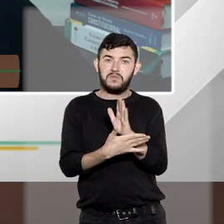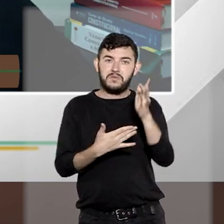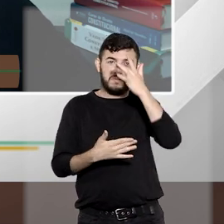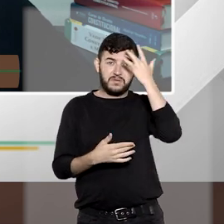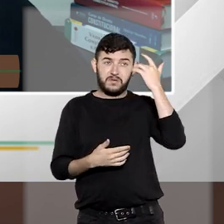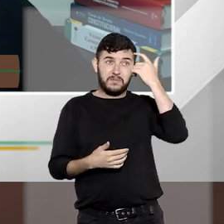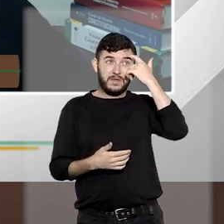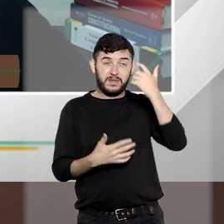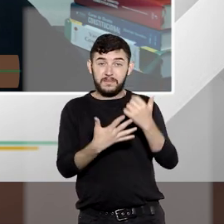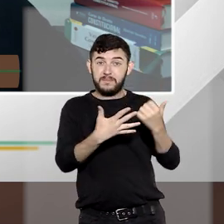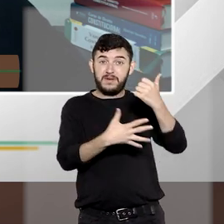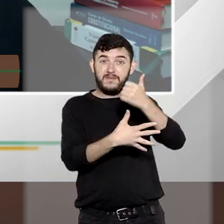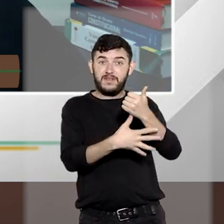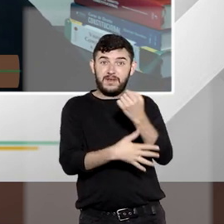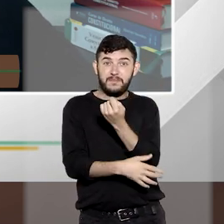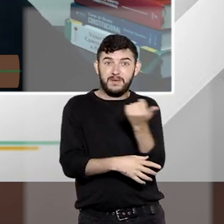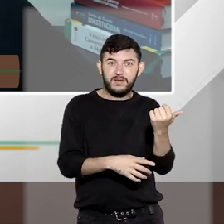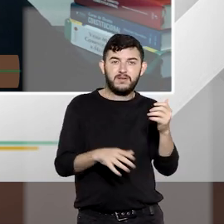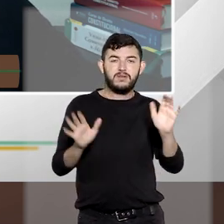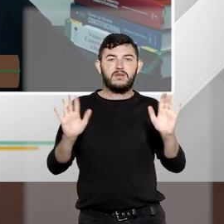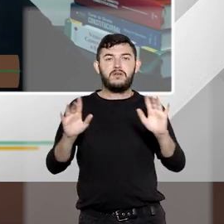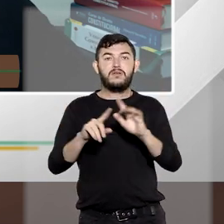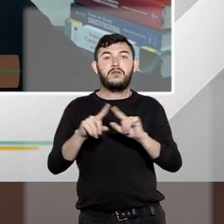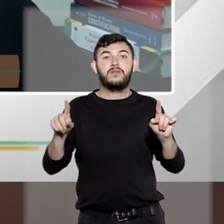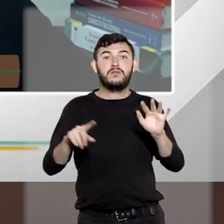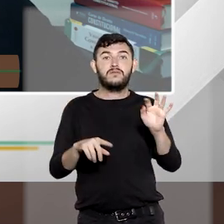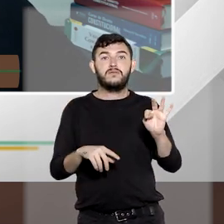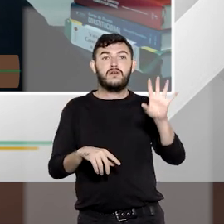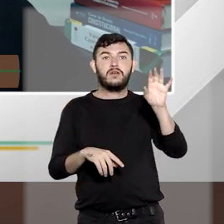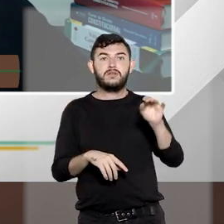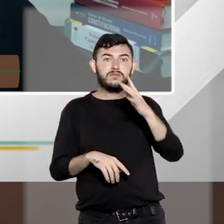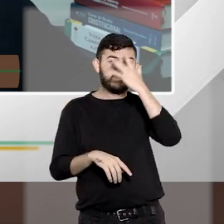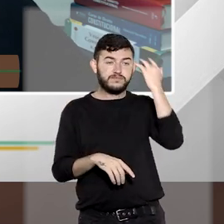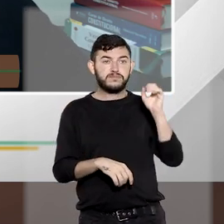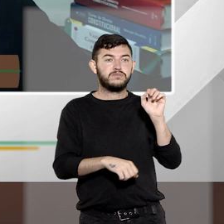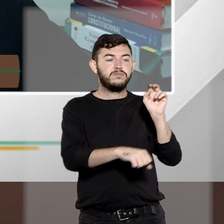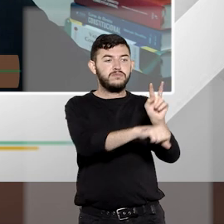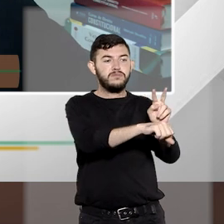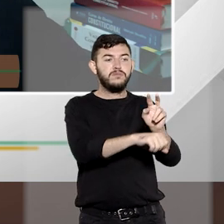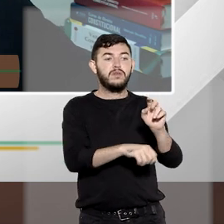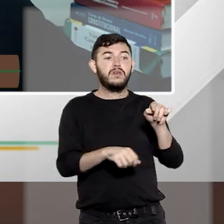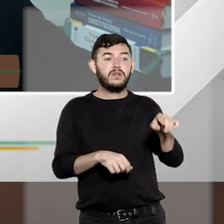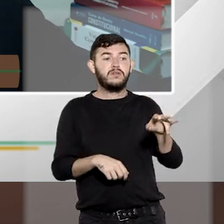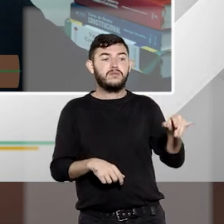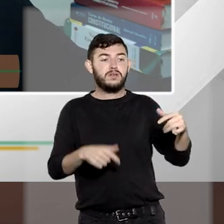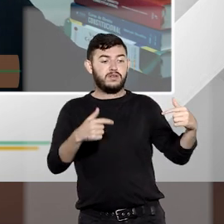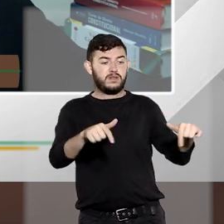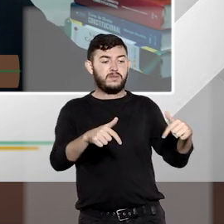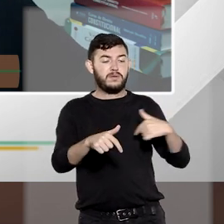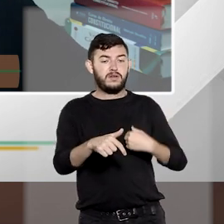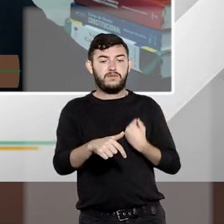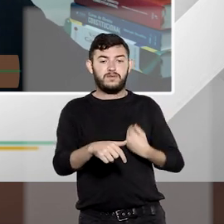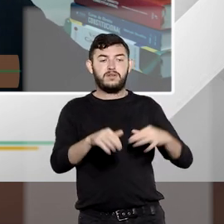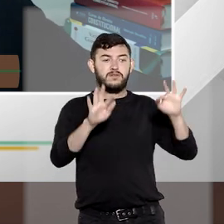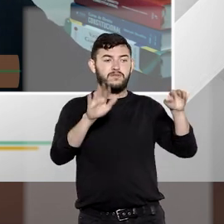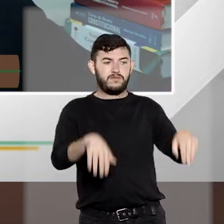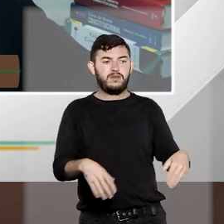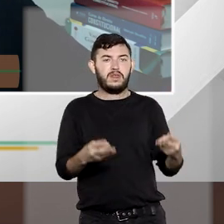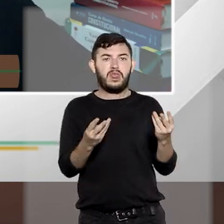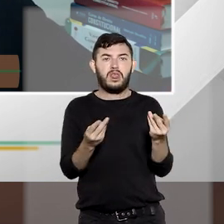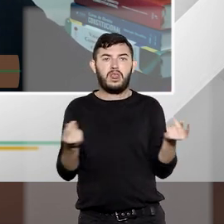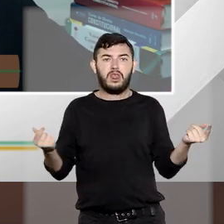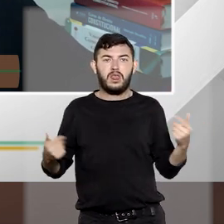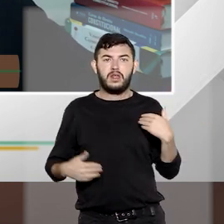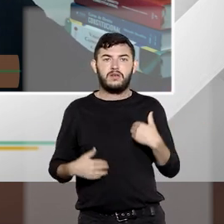não. De fato, é uma proteção social porque a pessoa com deficiência, ela vai chegar assim ao final da sua vida laborativa, né? Com um desgaste, muitas